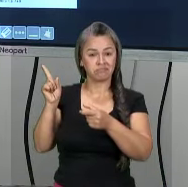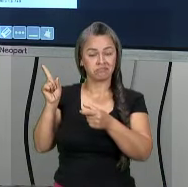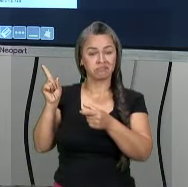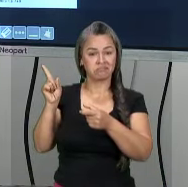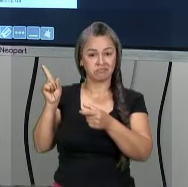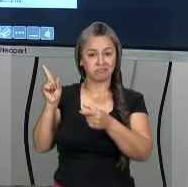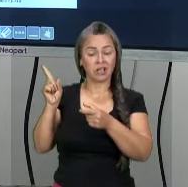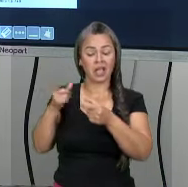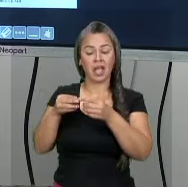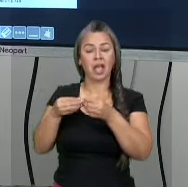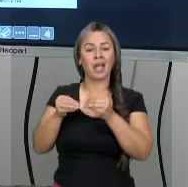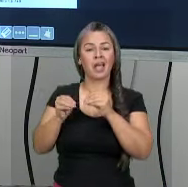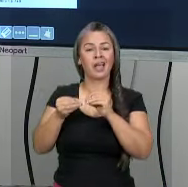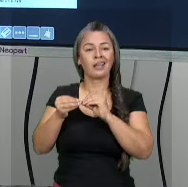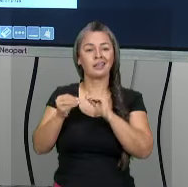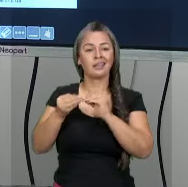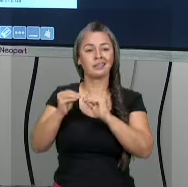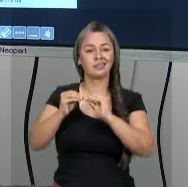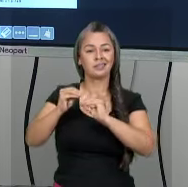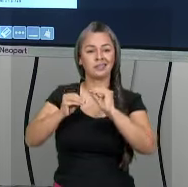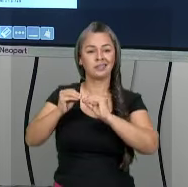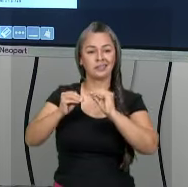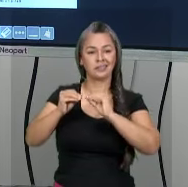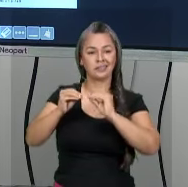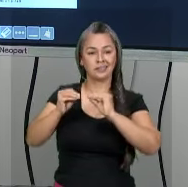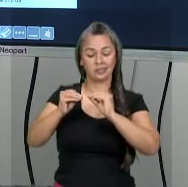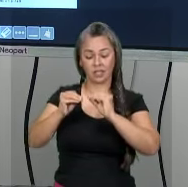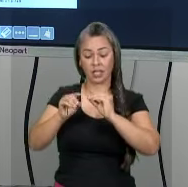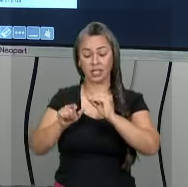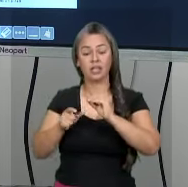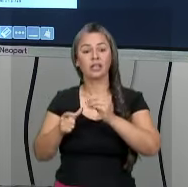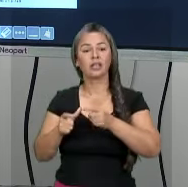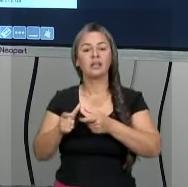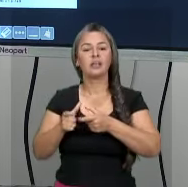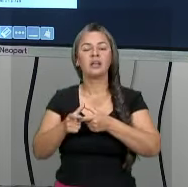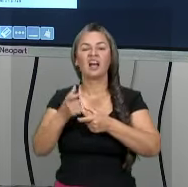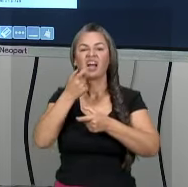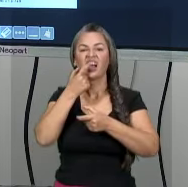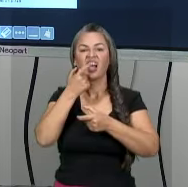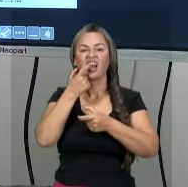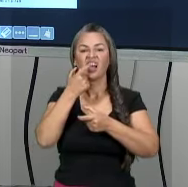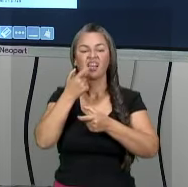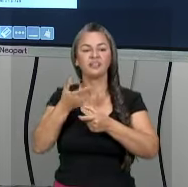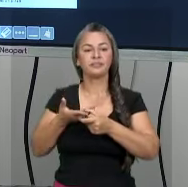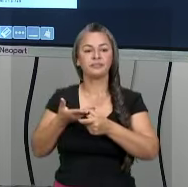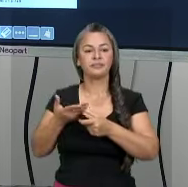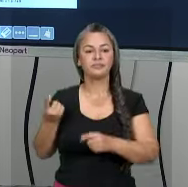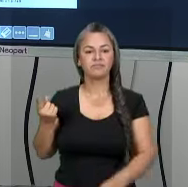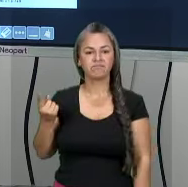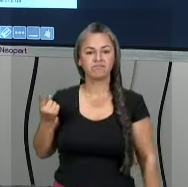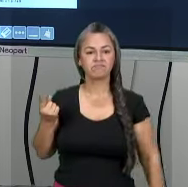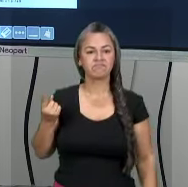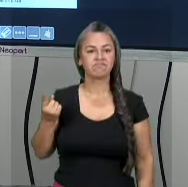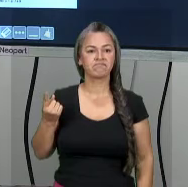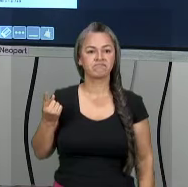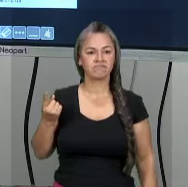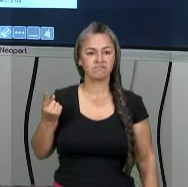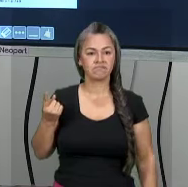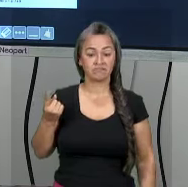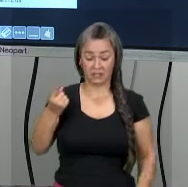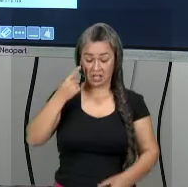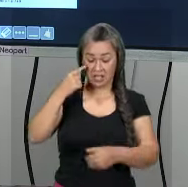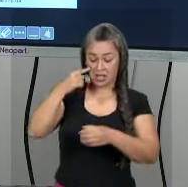parte cartilaginosa, e o osso, que são as vértebras. No